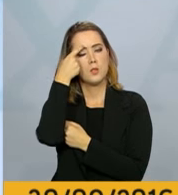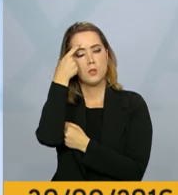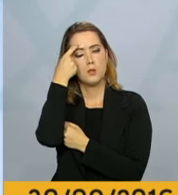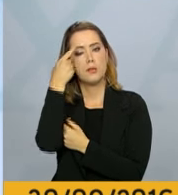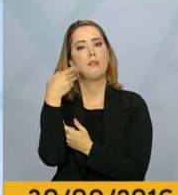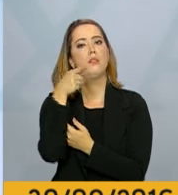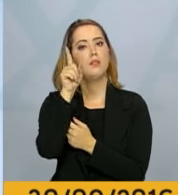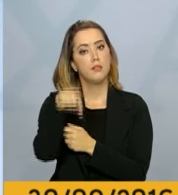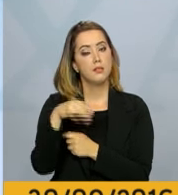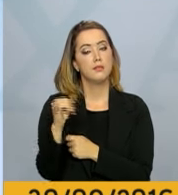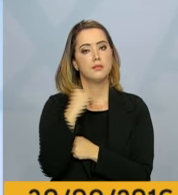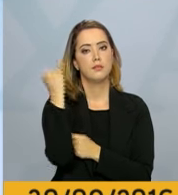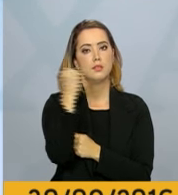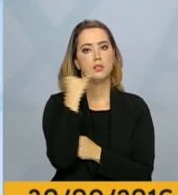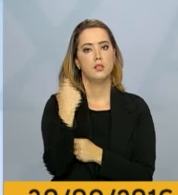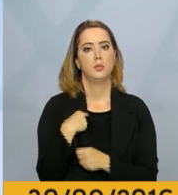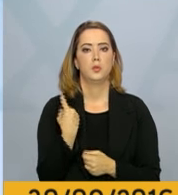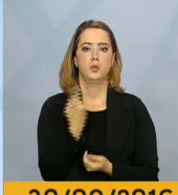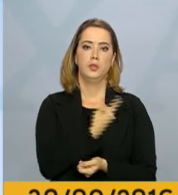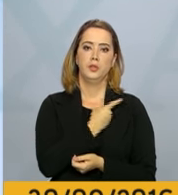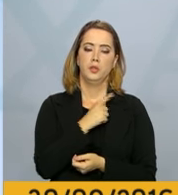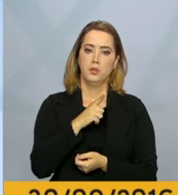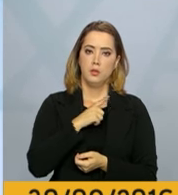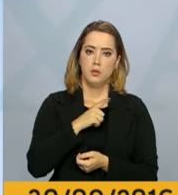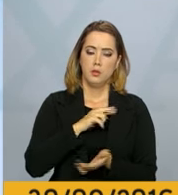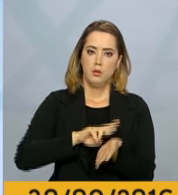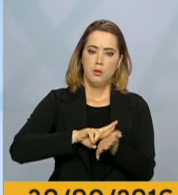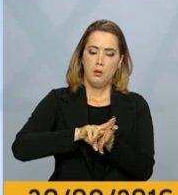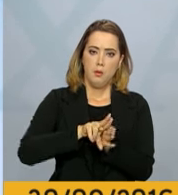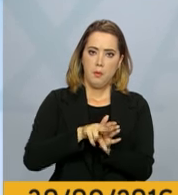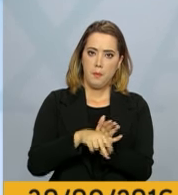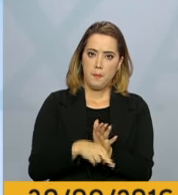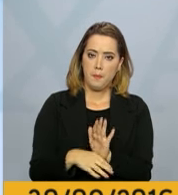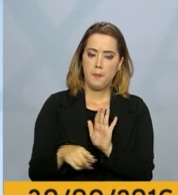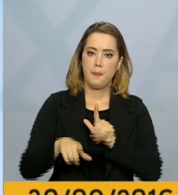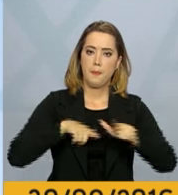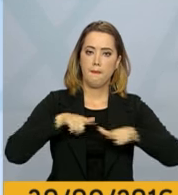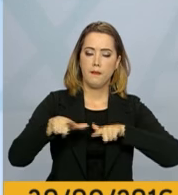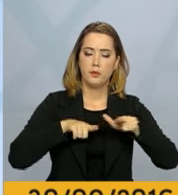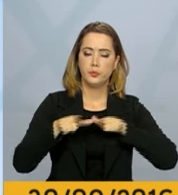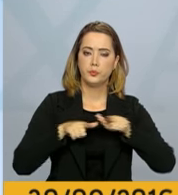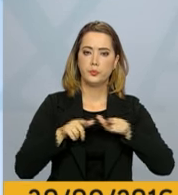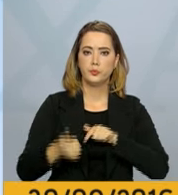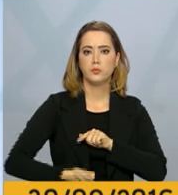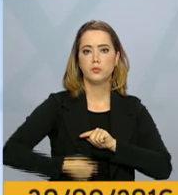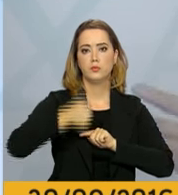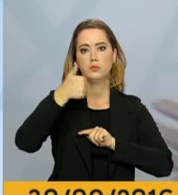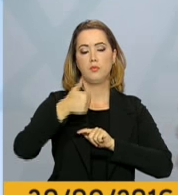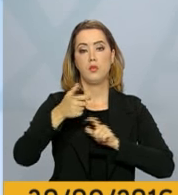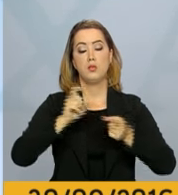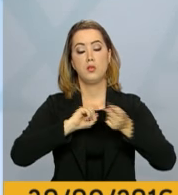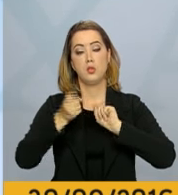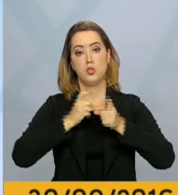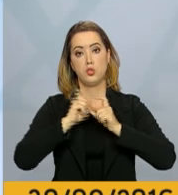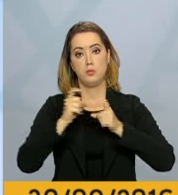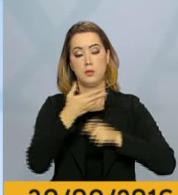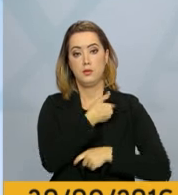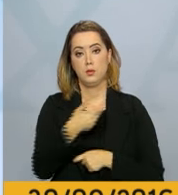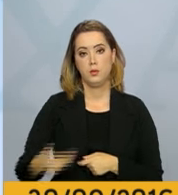convenhamos, nós tomamos medidas internas do Executivo para melhorar a gestão pública. O senhor sabe que nós cortamos muitos